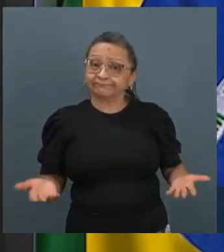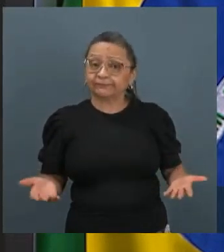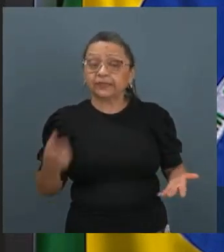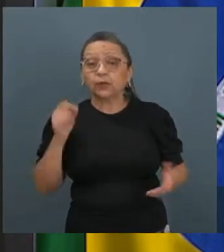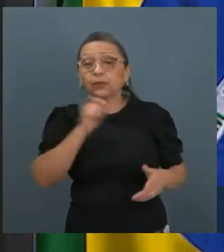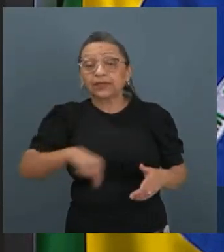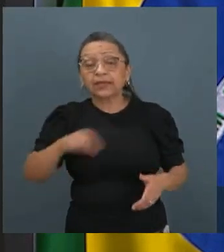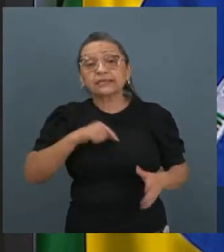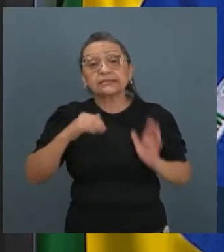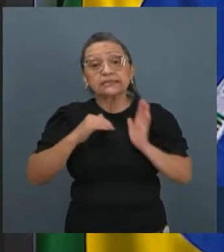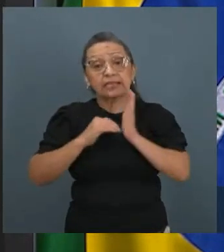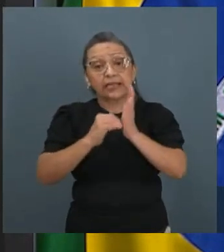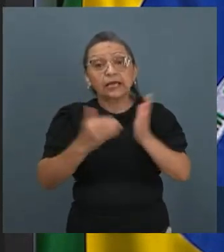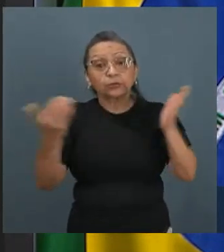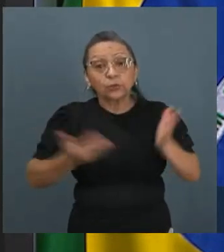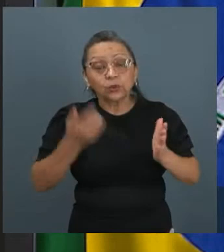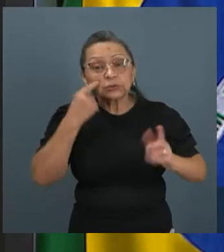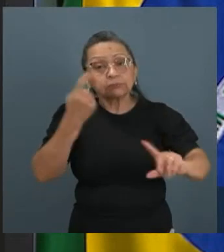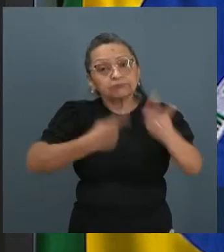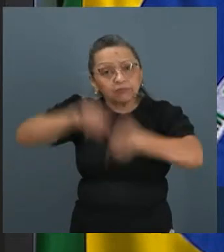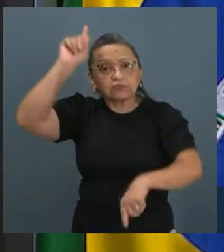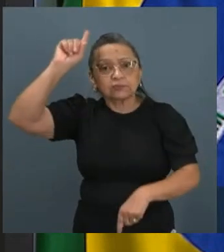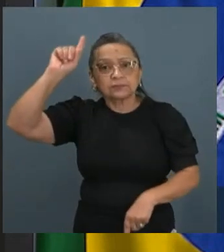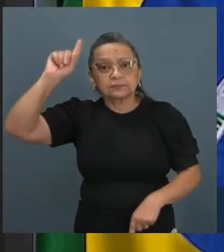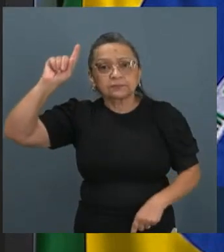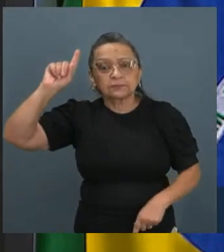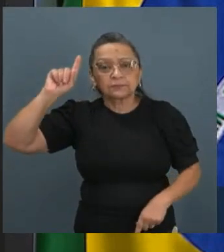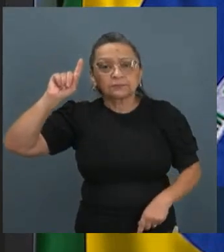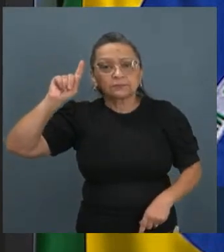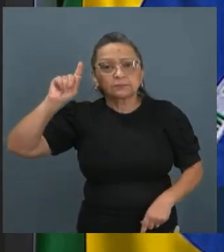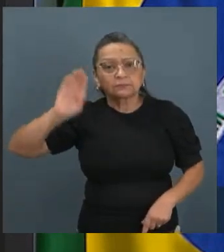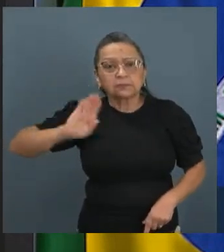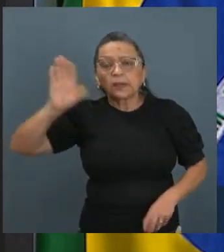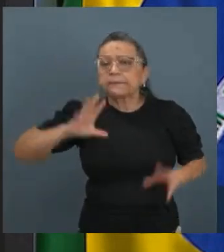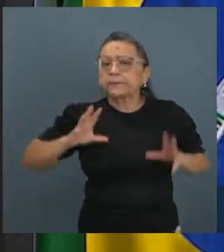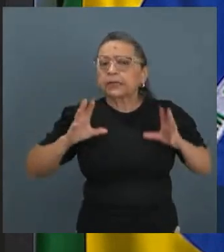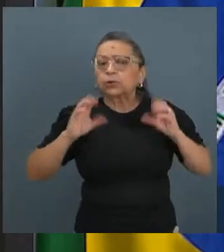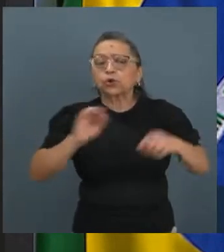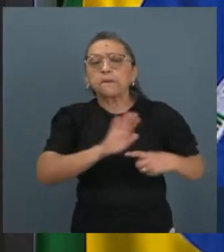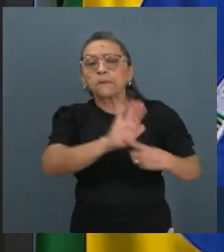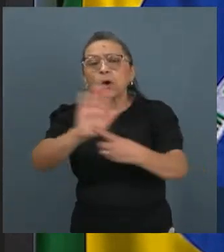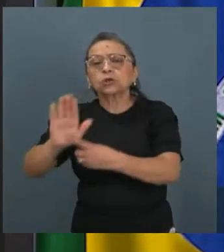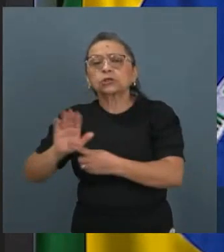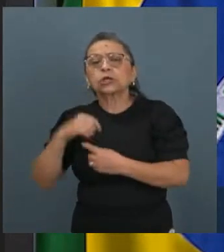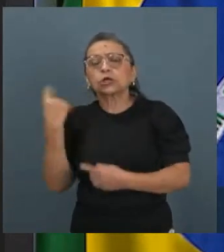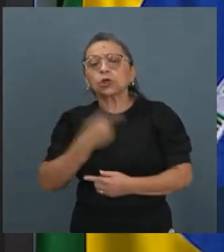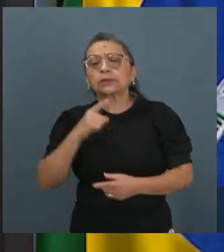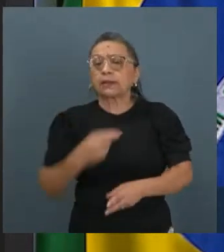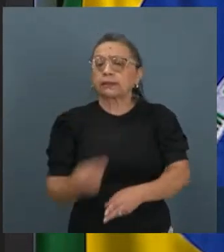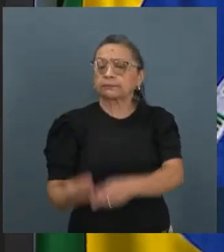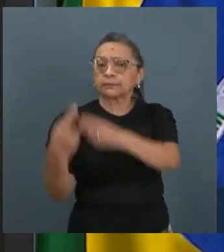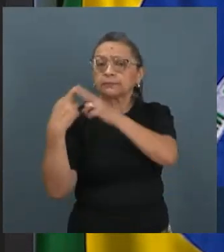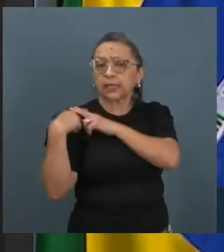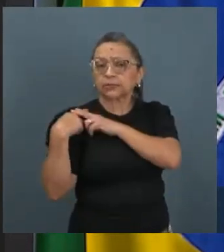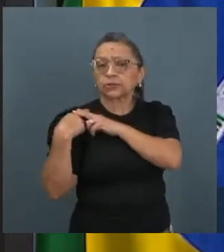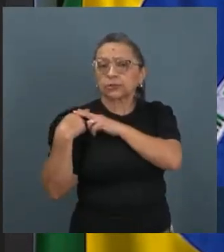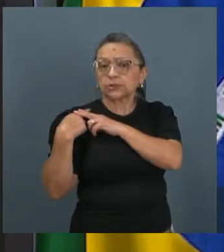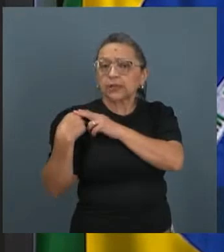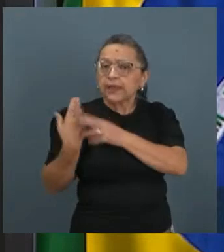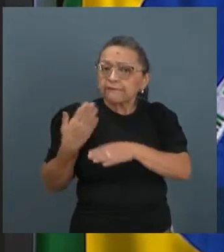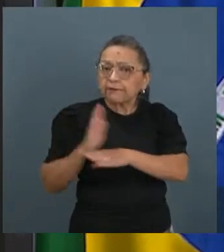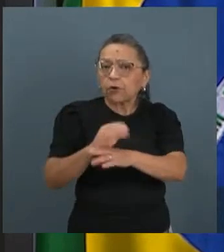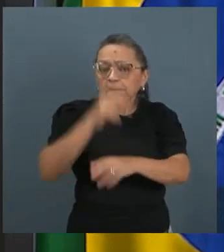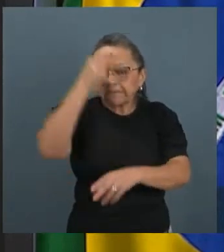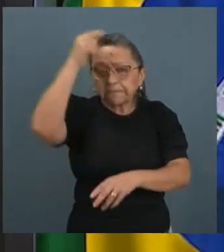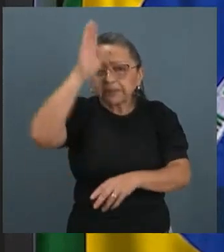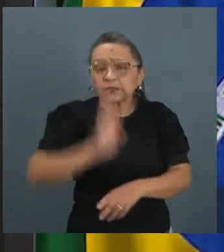que esse Senado reverbere para todo o país, que nós temos responsabilidade com os brasileiros, que